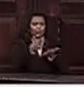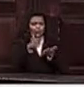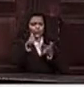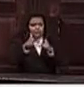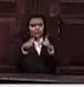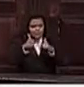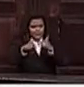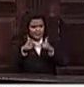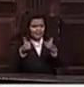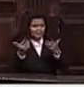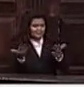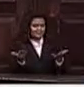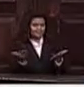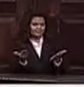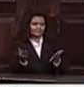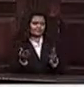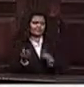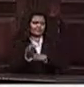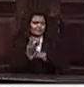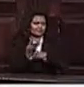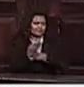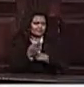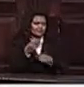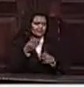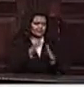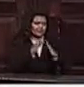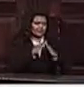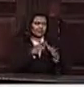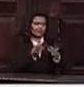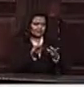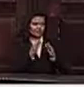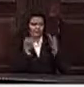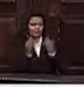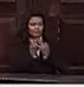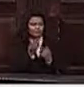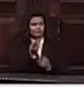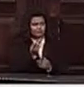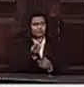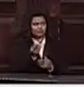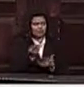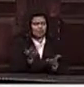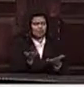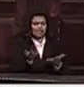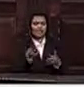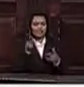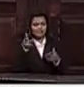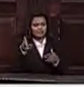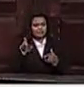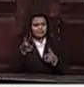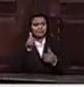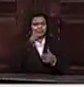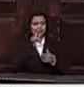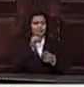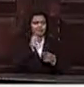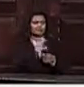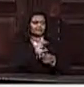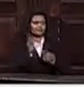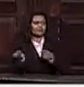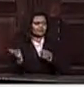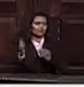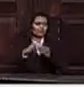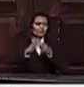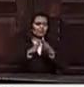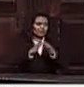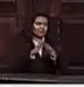surpreendidos com um jornal de grande circulação que implantou uma nova editoria e,